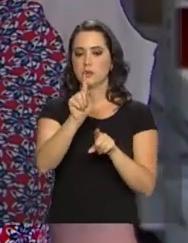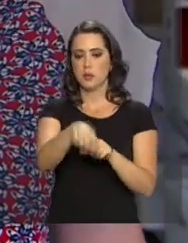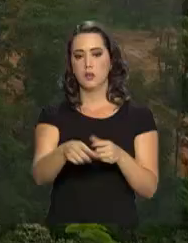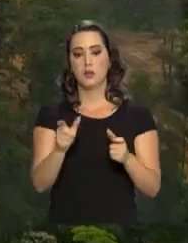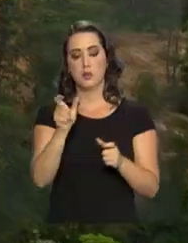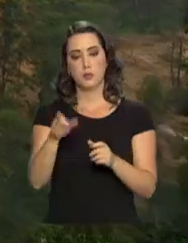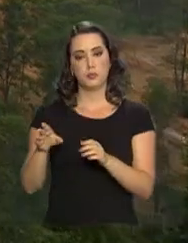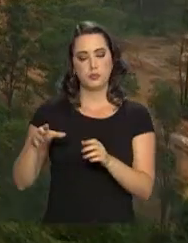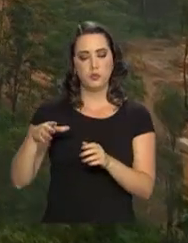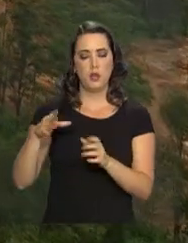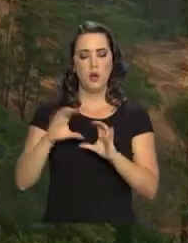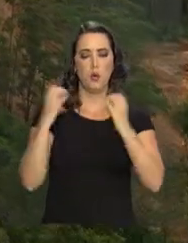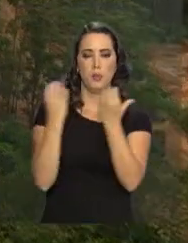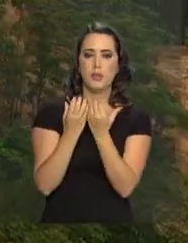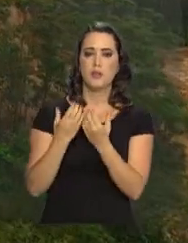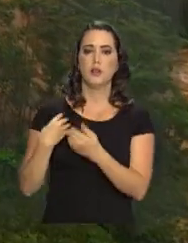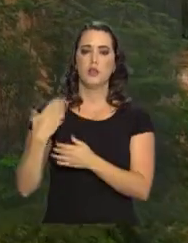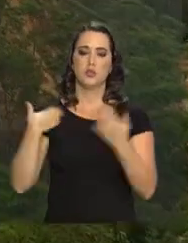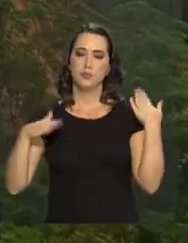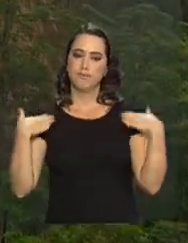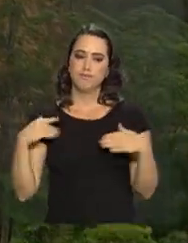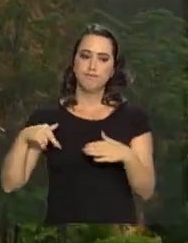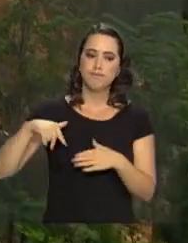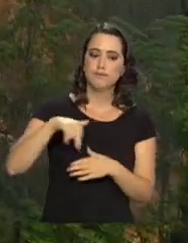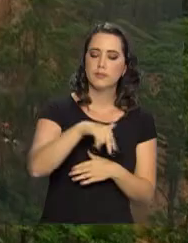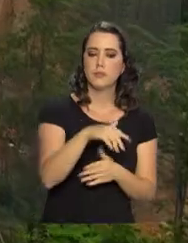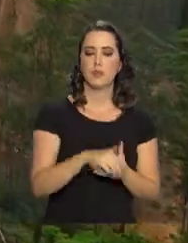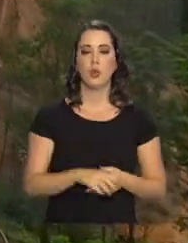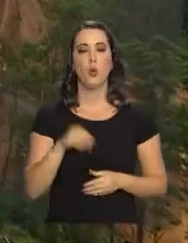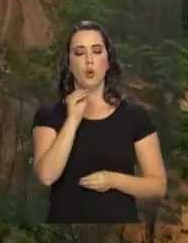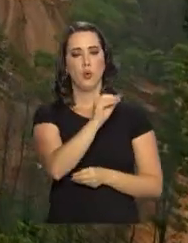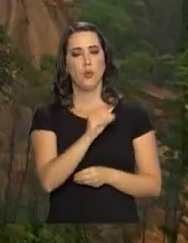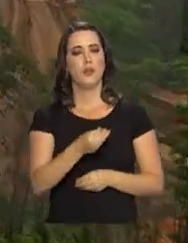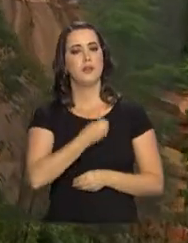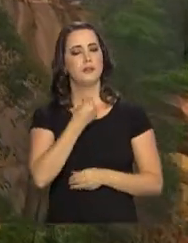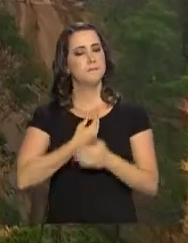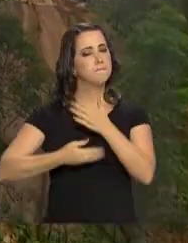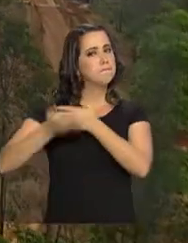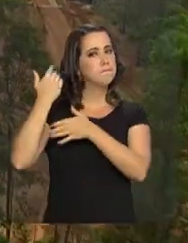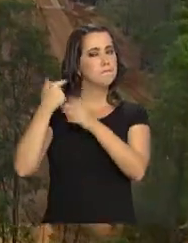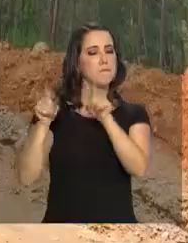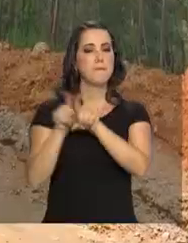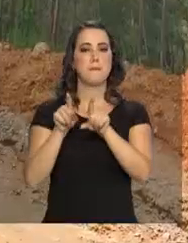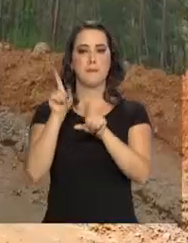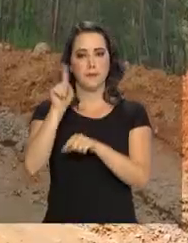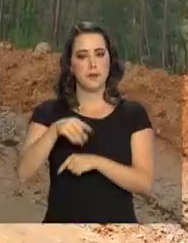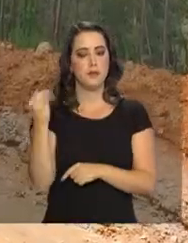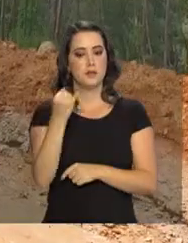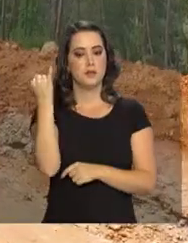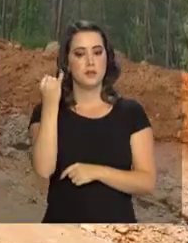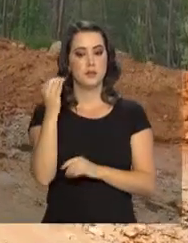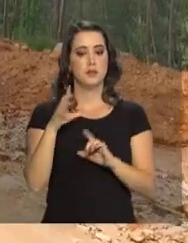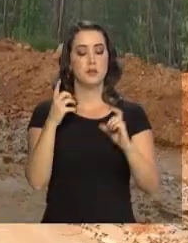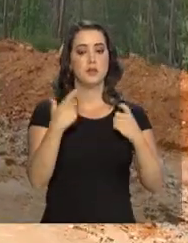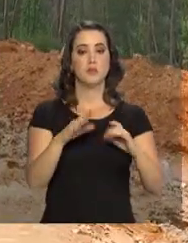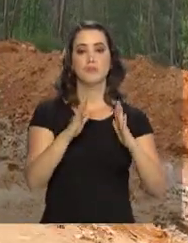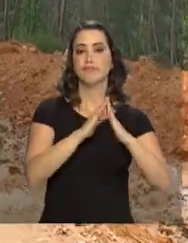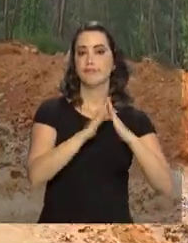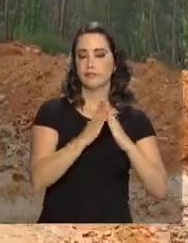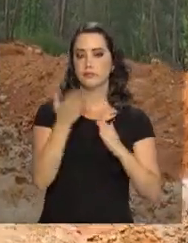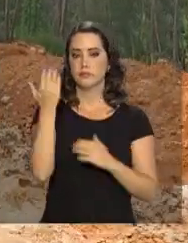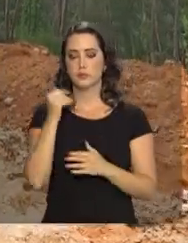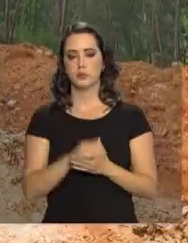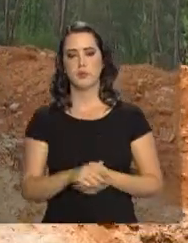poder celebrar. Preservar o modo de vida antigo é o lema também nos reassentamentos. E é aqui que está sendo